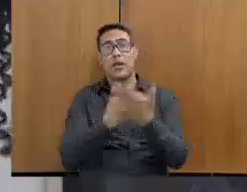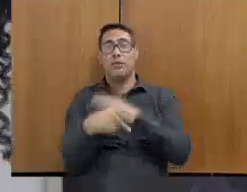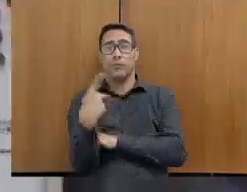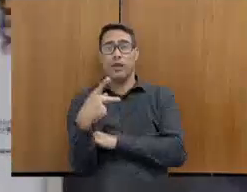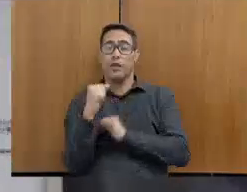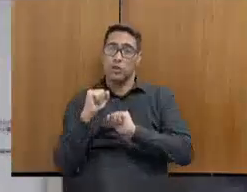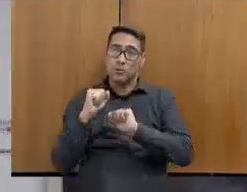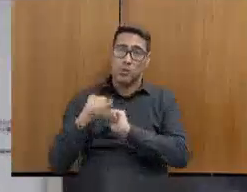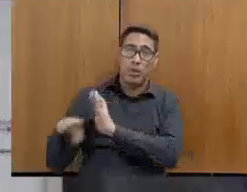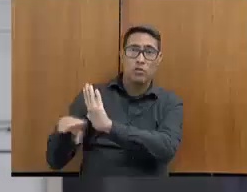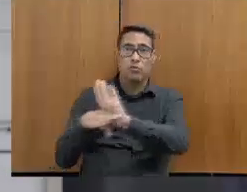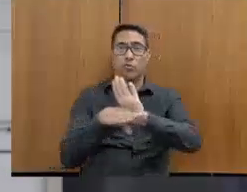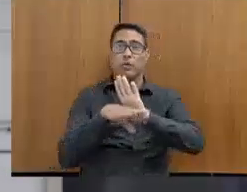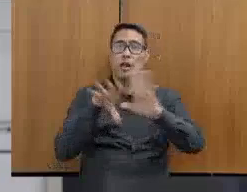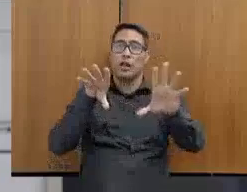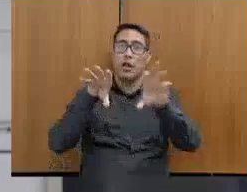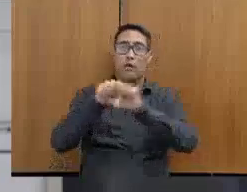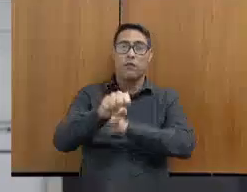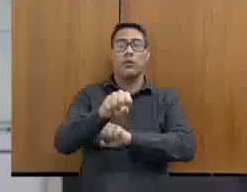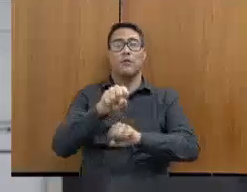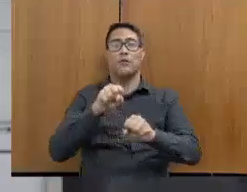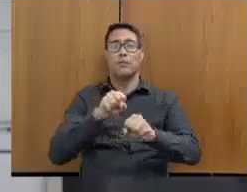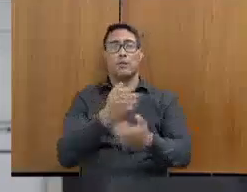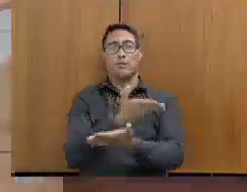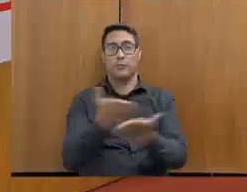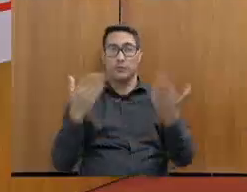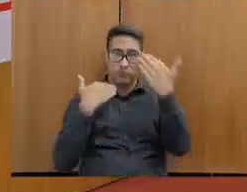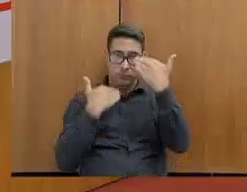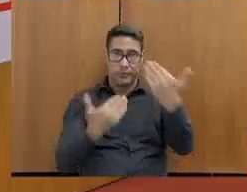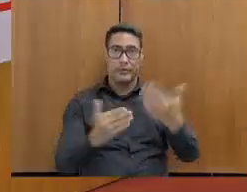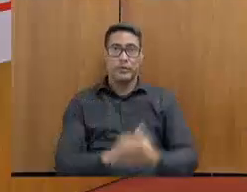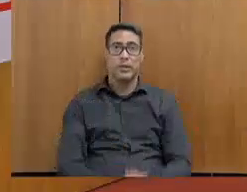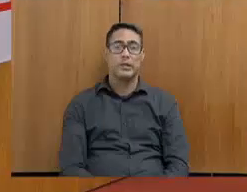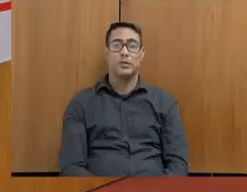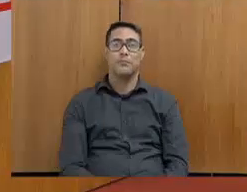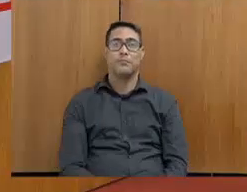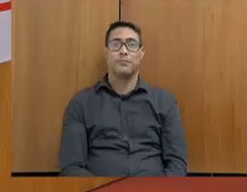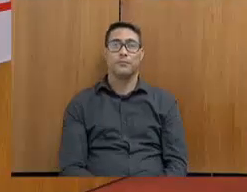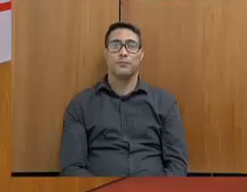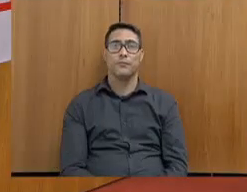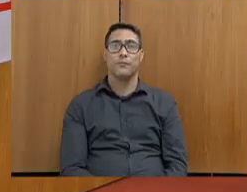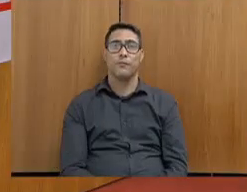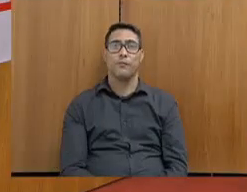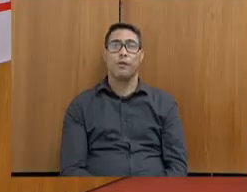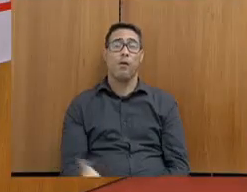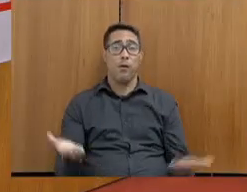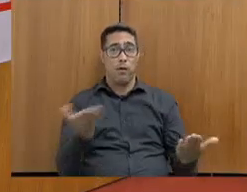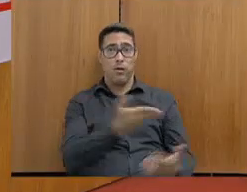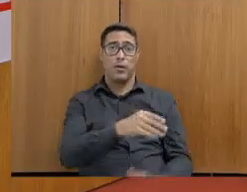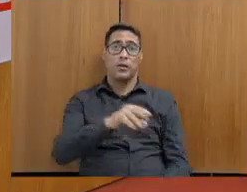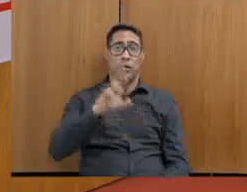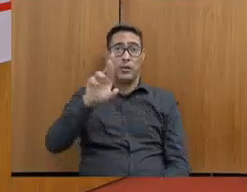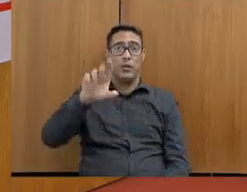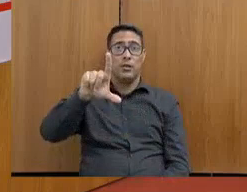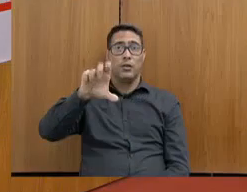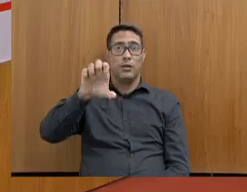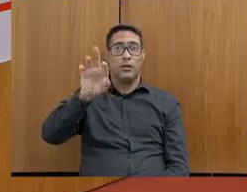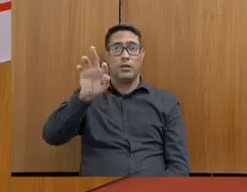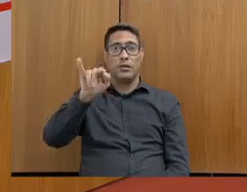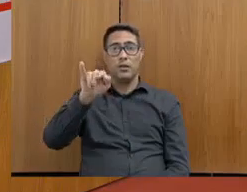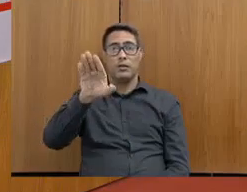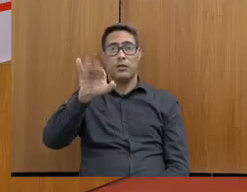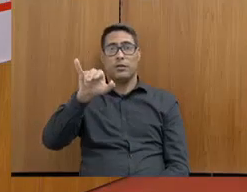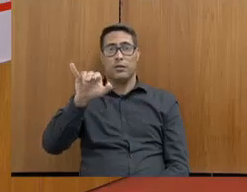na formação e me coloca à disposição para isso obrigada obrigada deputada passa a palavra Doutora Letícia que explorar cinco minutos para